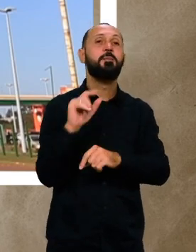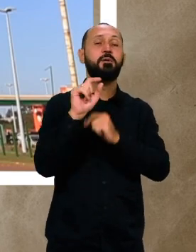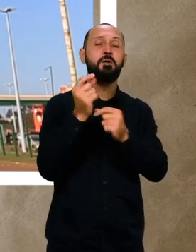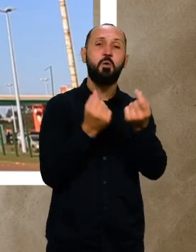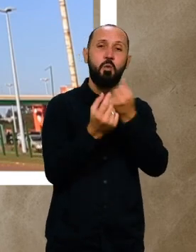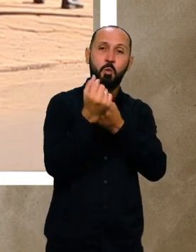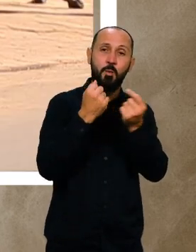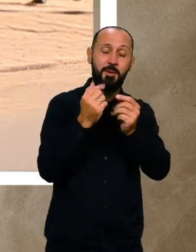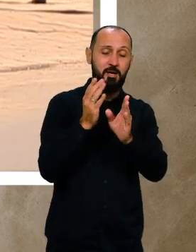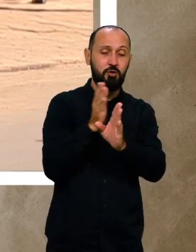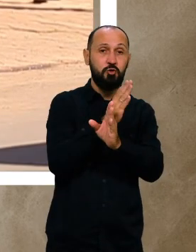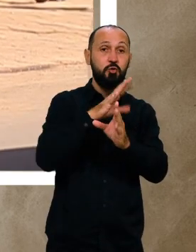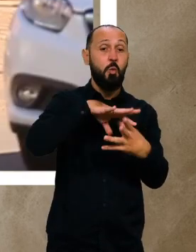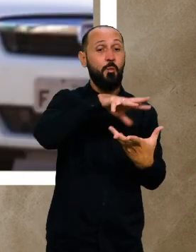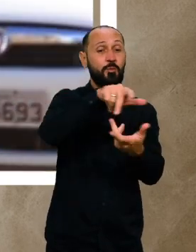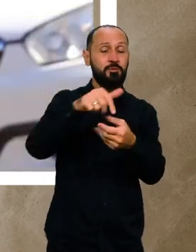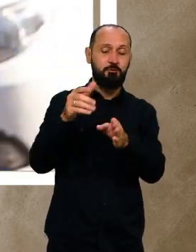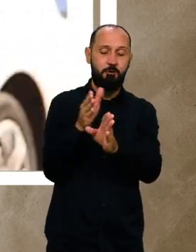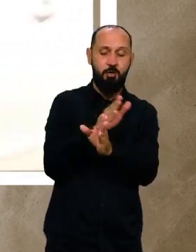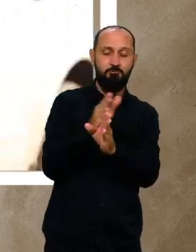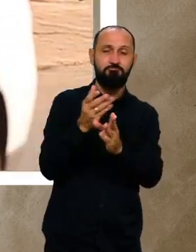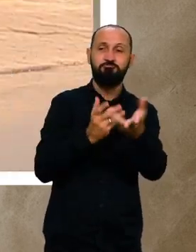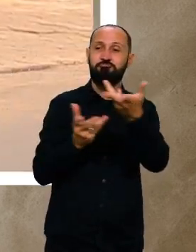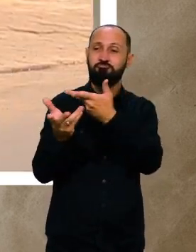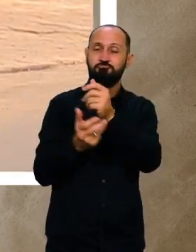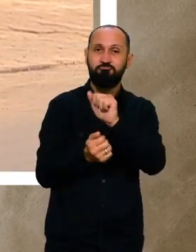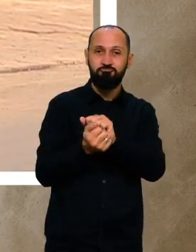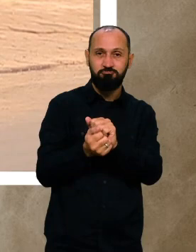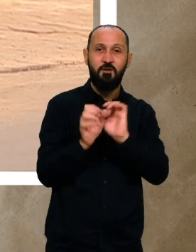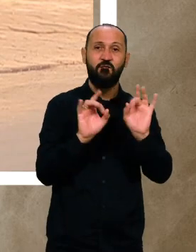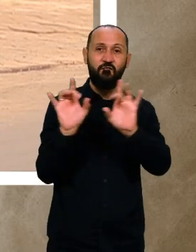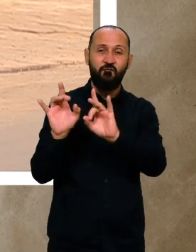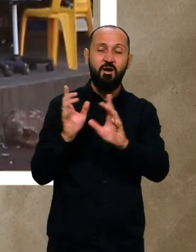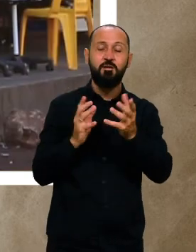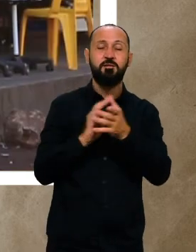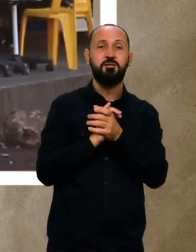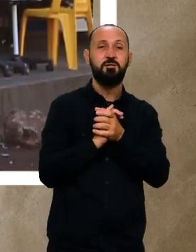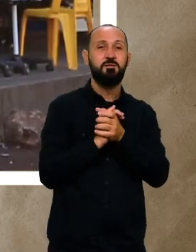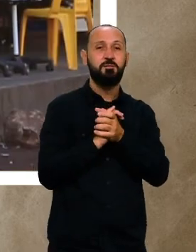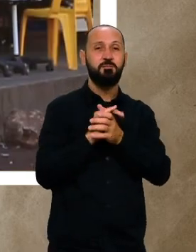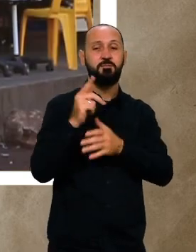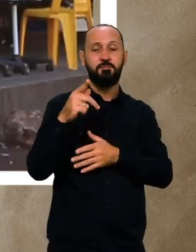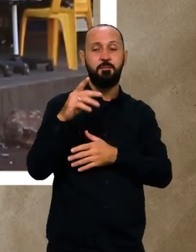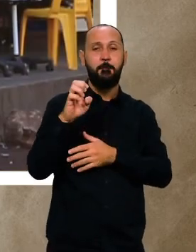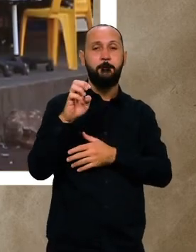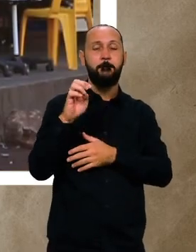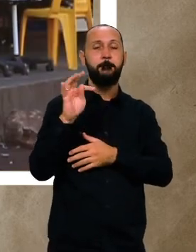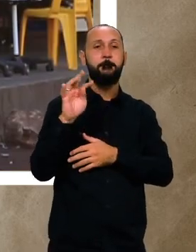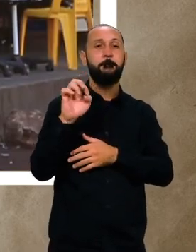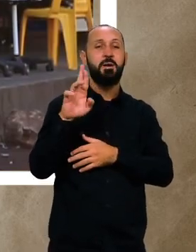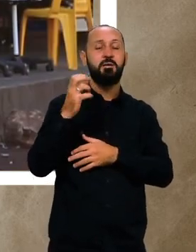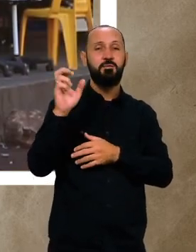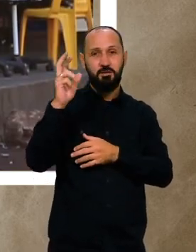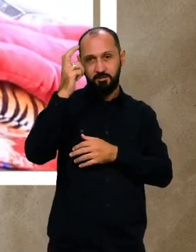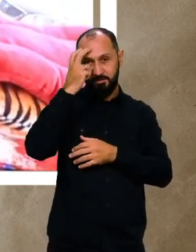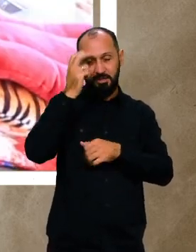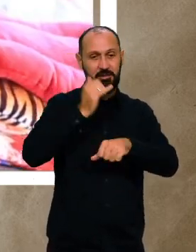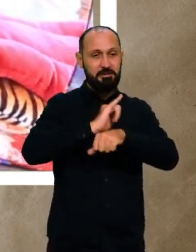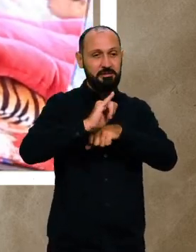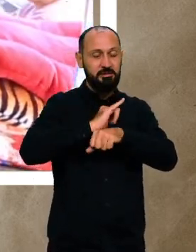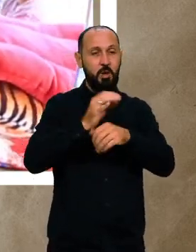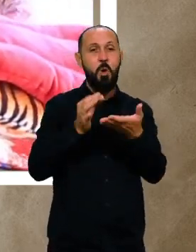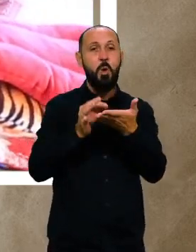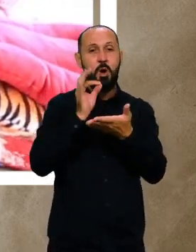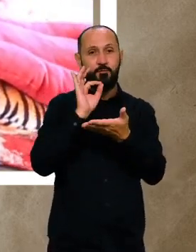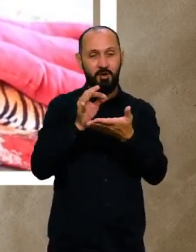aí na fronteira uma coisa importante, o comércio internacional. Que o Peter Drucker fala